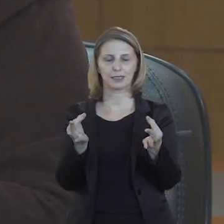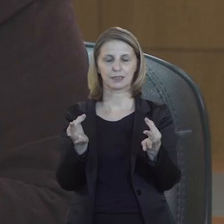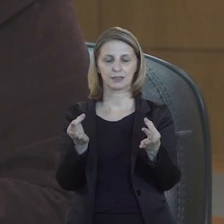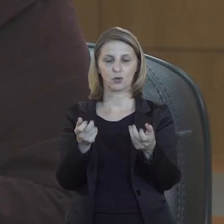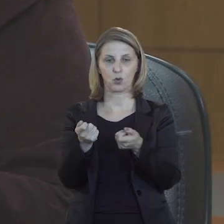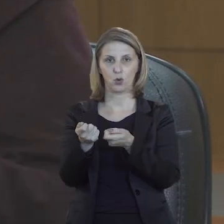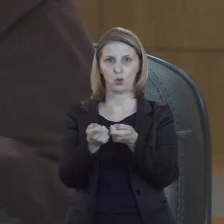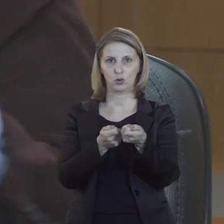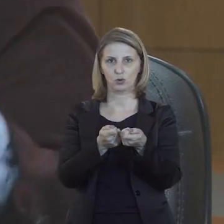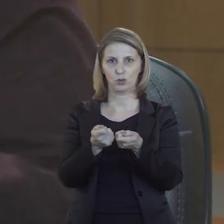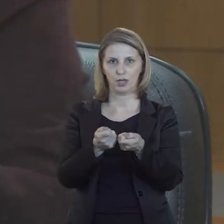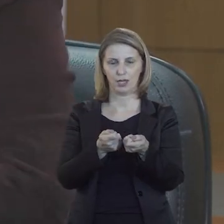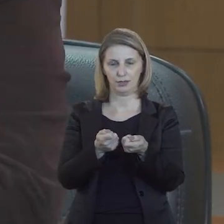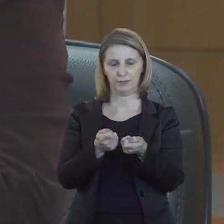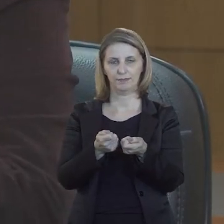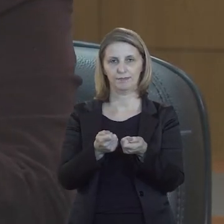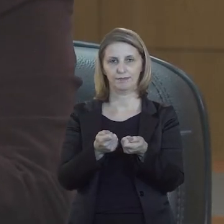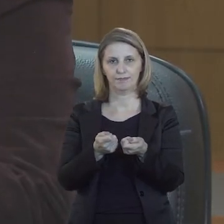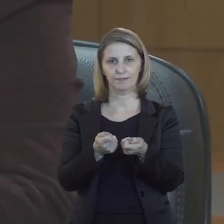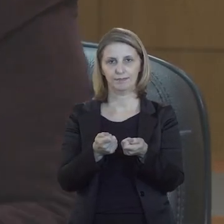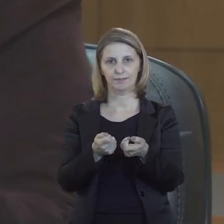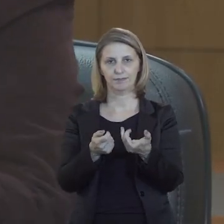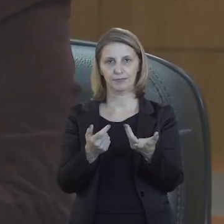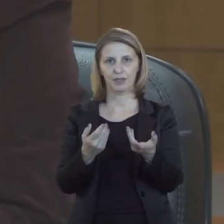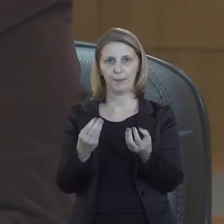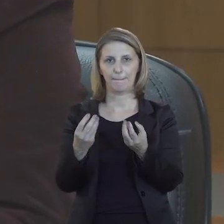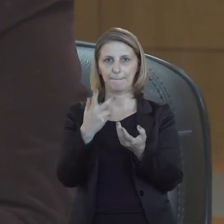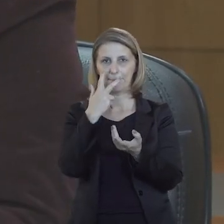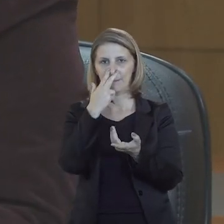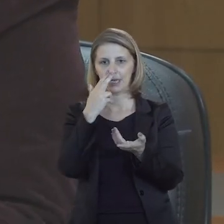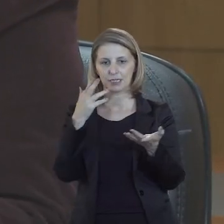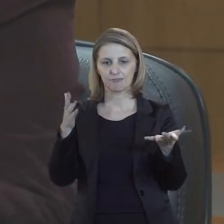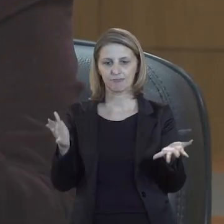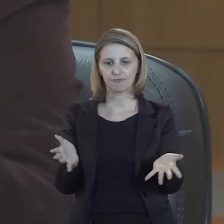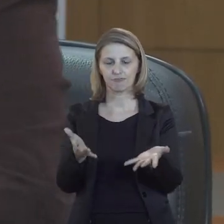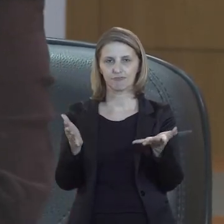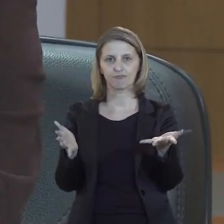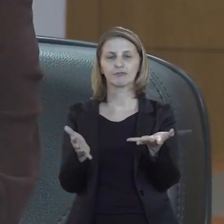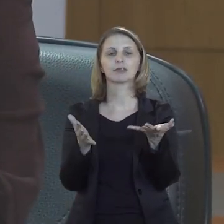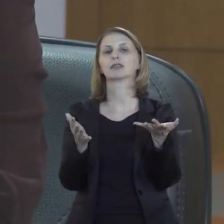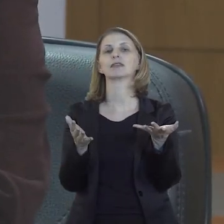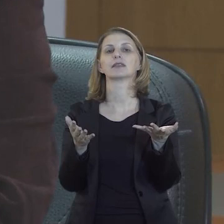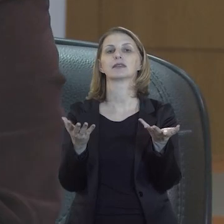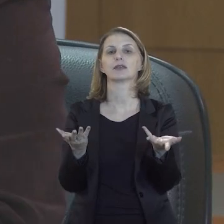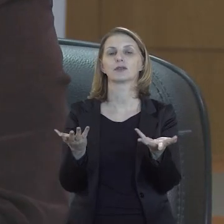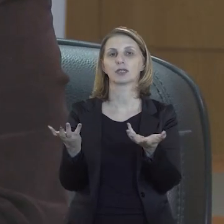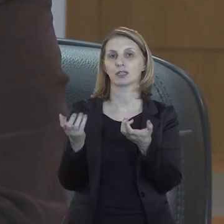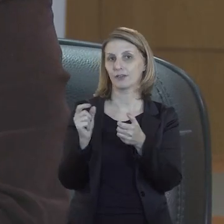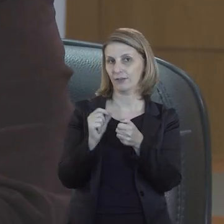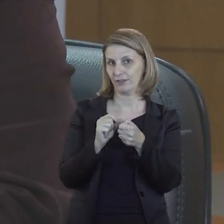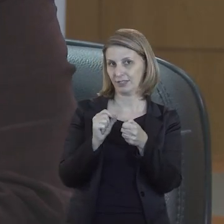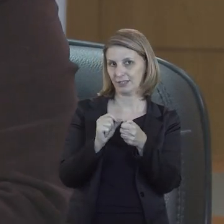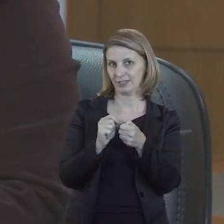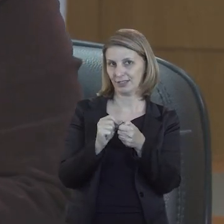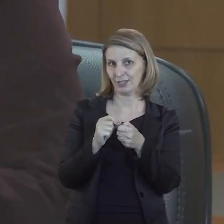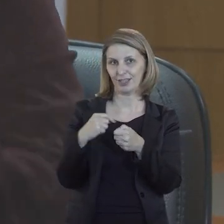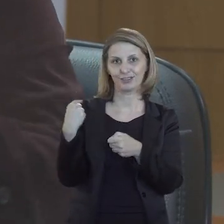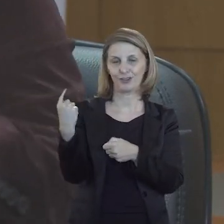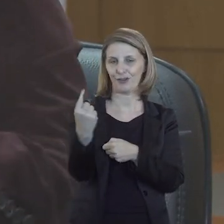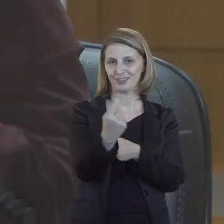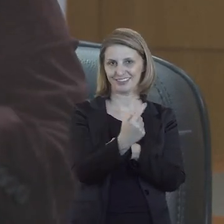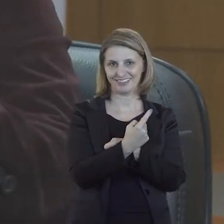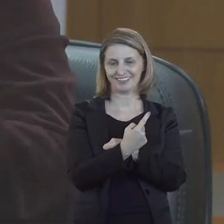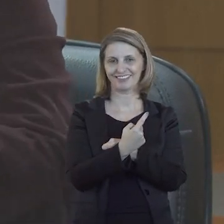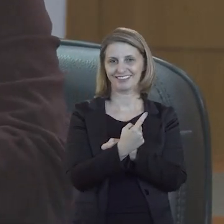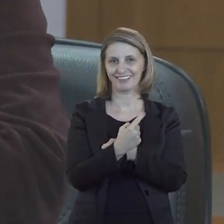uma meditação guiada para fazer um aquecimento para um processo terapêutico com a hipnose. Então, eu